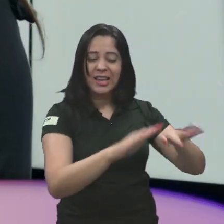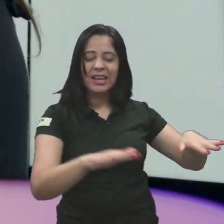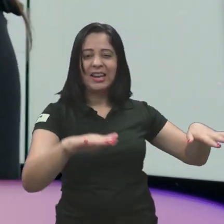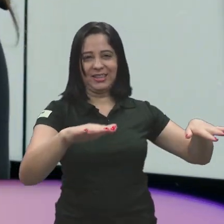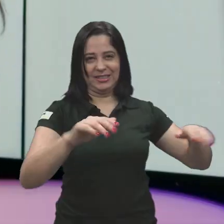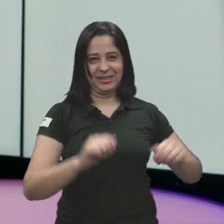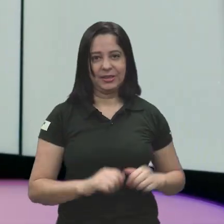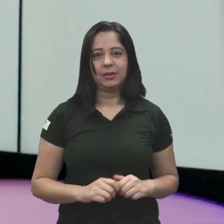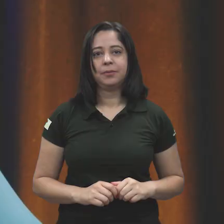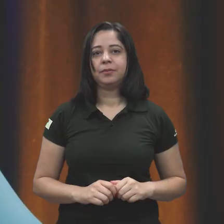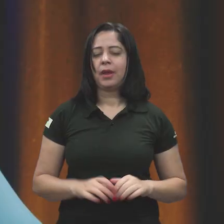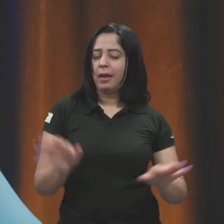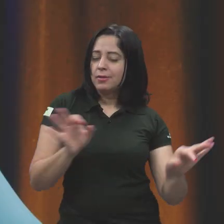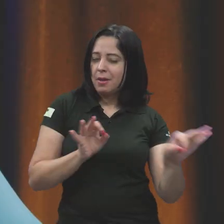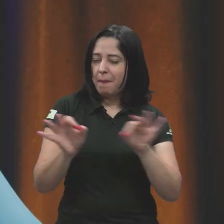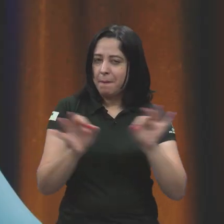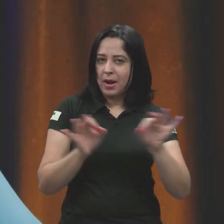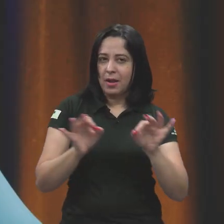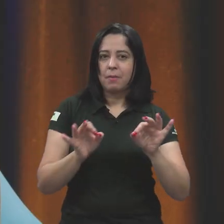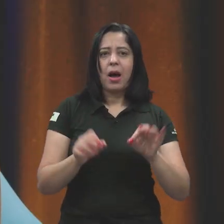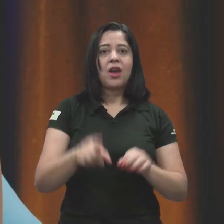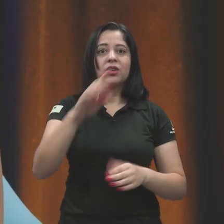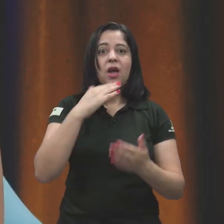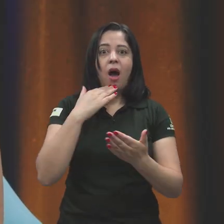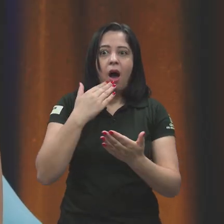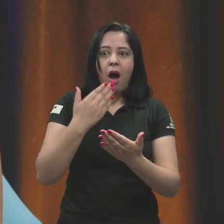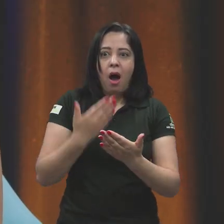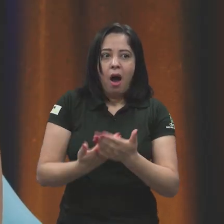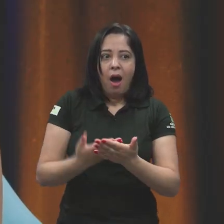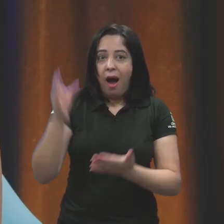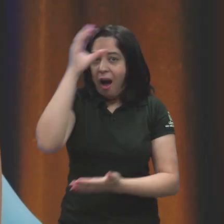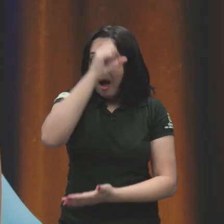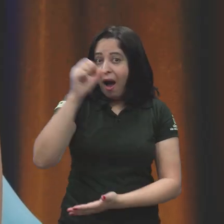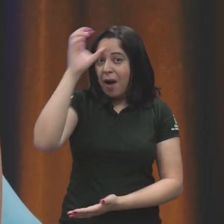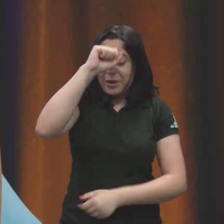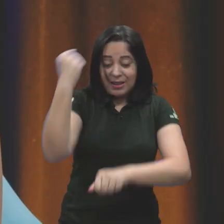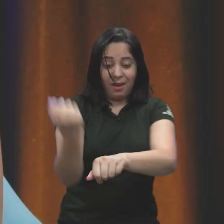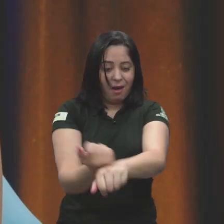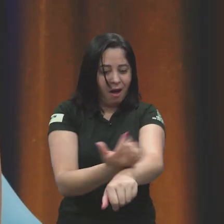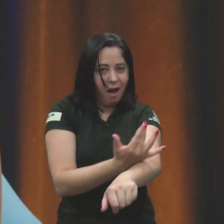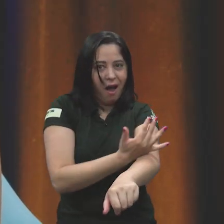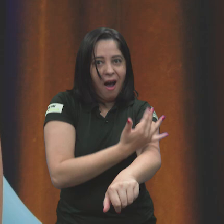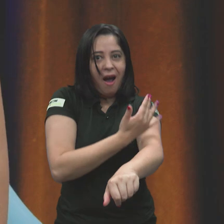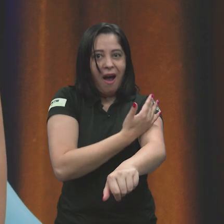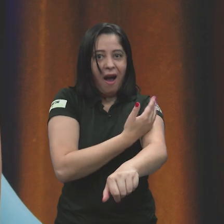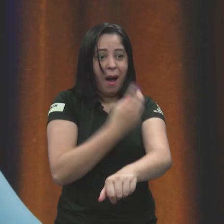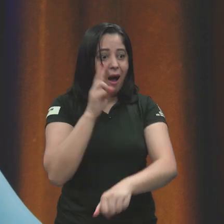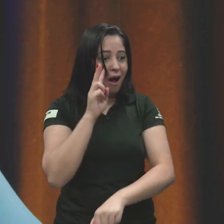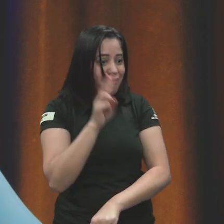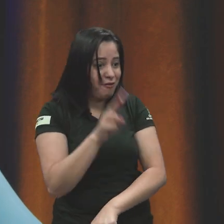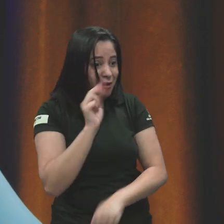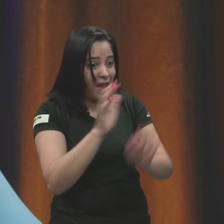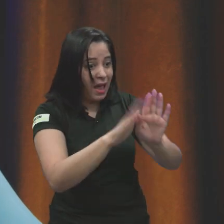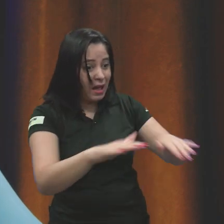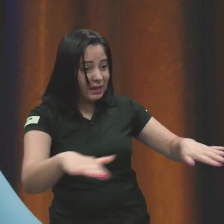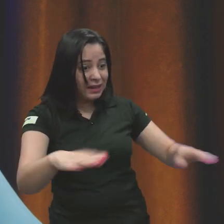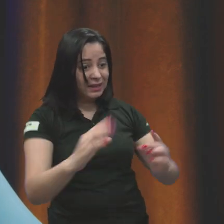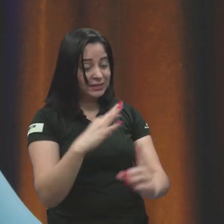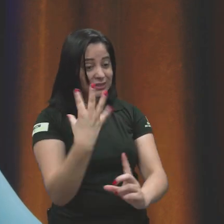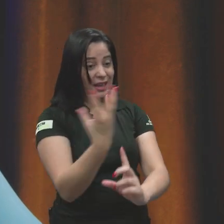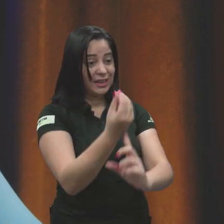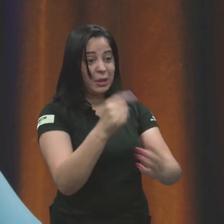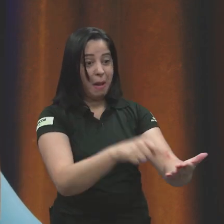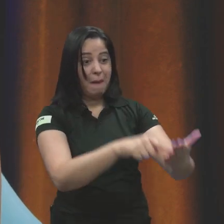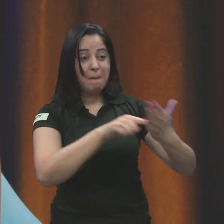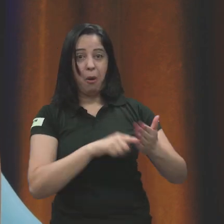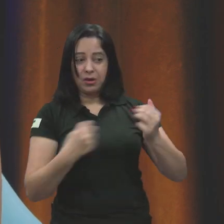o que fazem de melhor. Preparem-se para encantar, aprender e se emocionar com os pequenos, grandes artistas